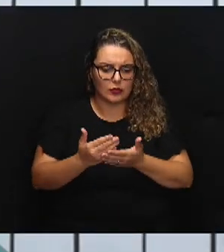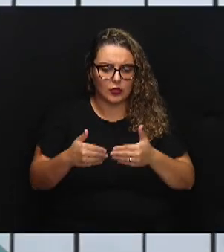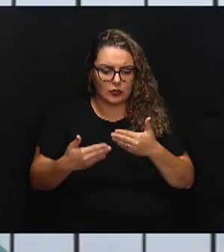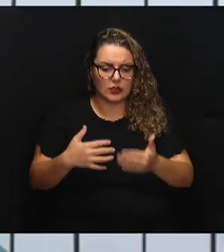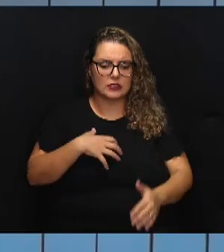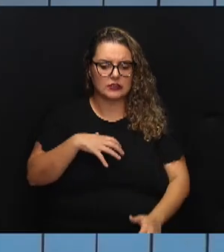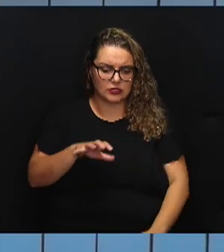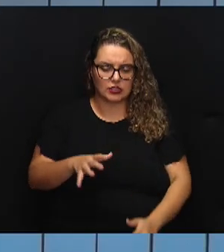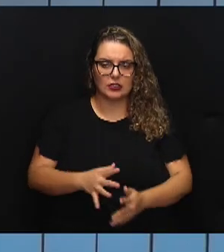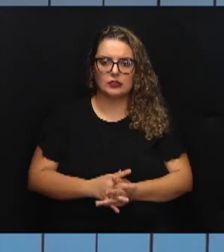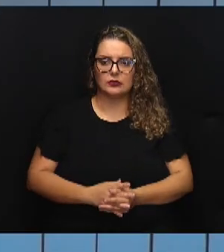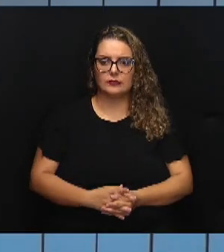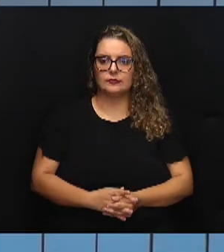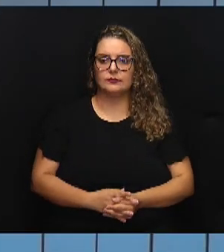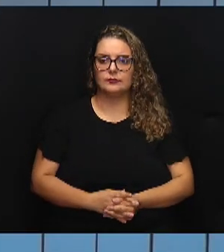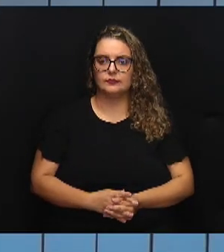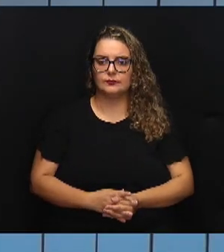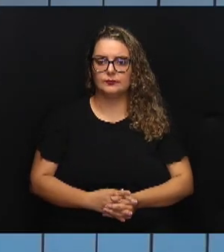condição?